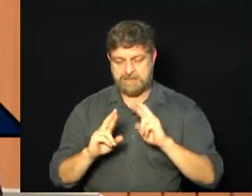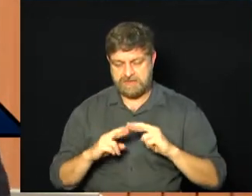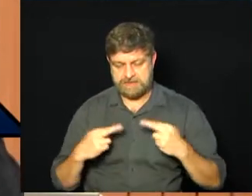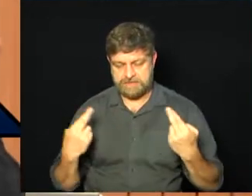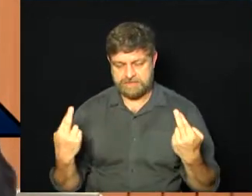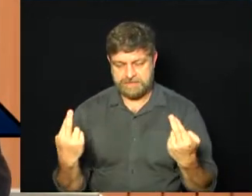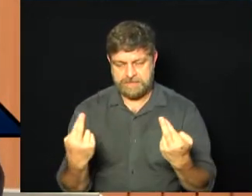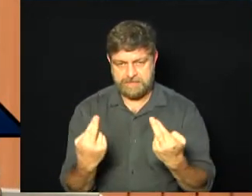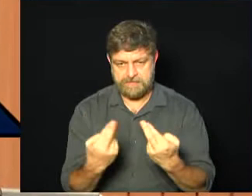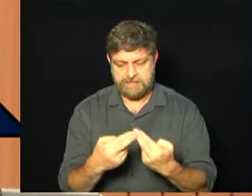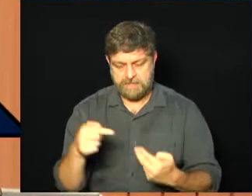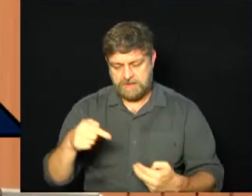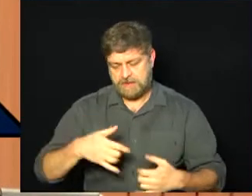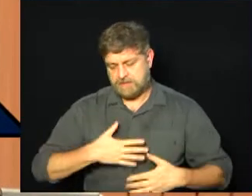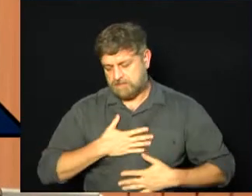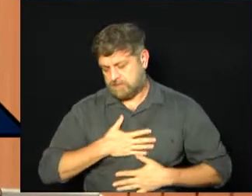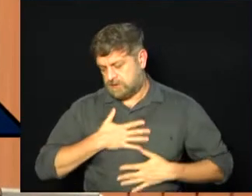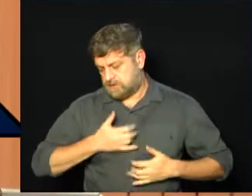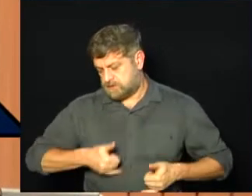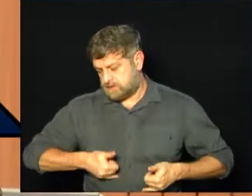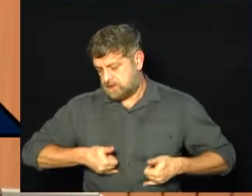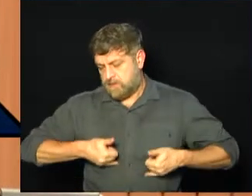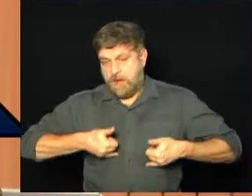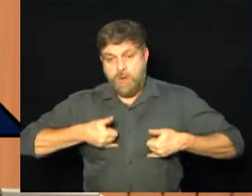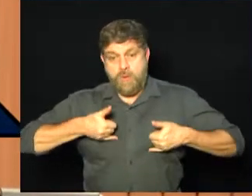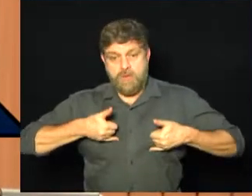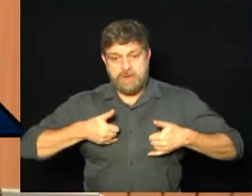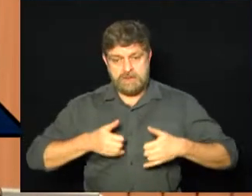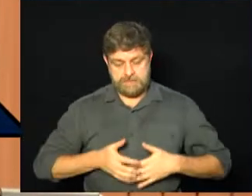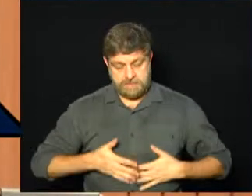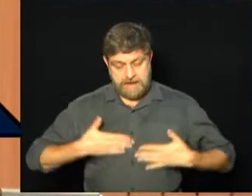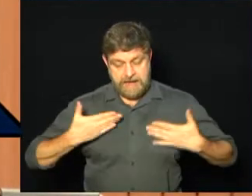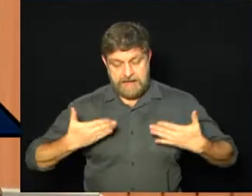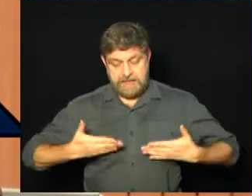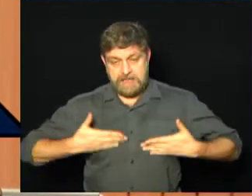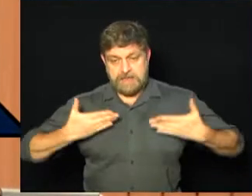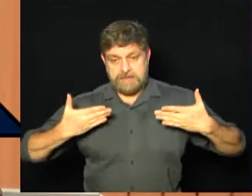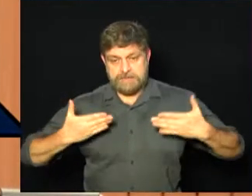nossa casa, isso é uma honra e uma alegria.